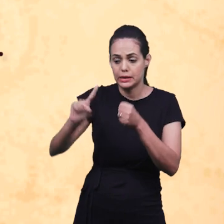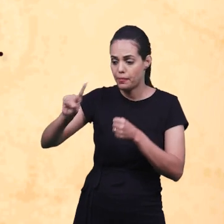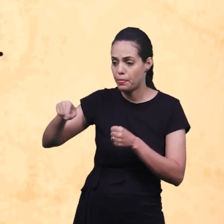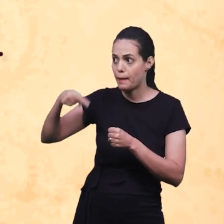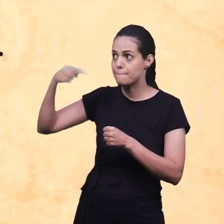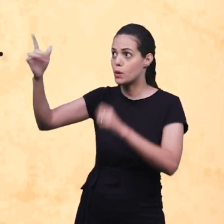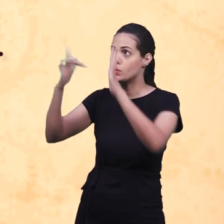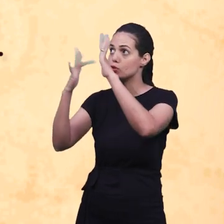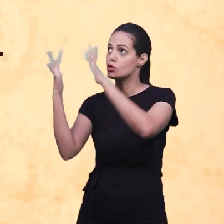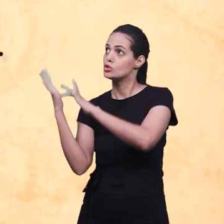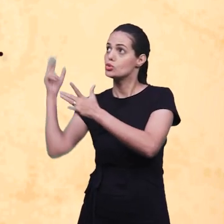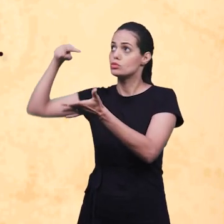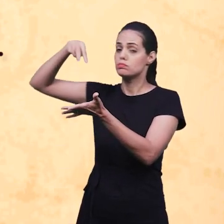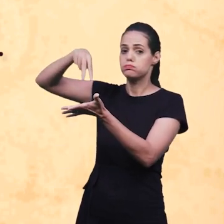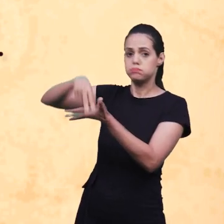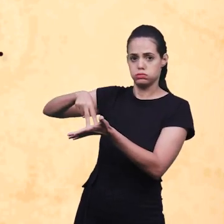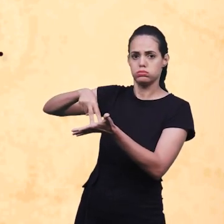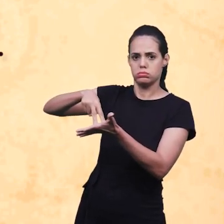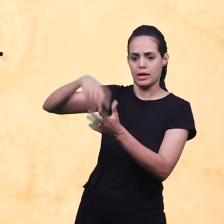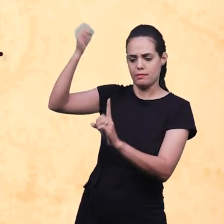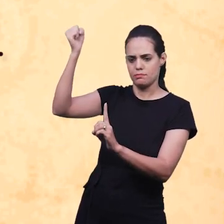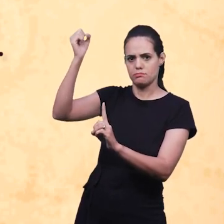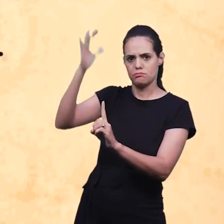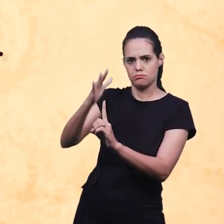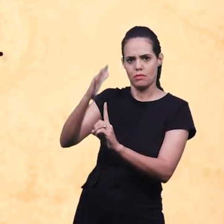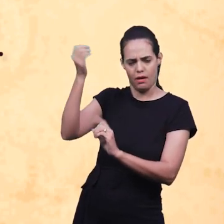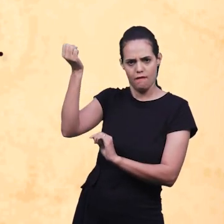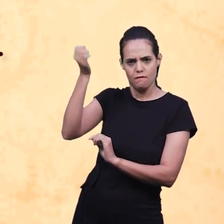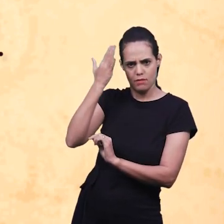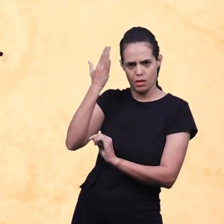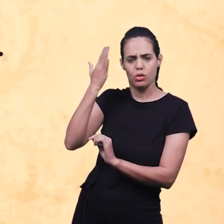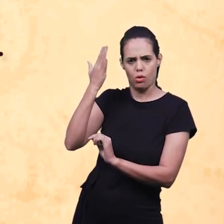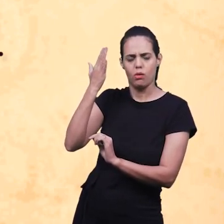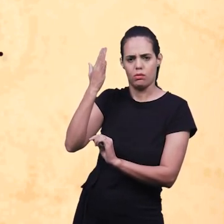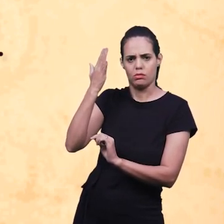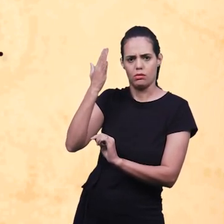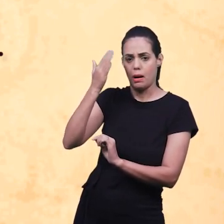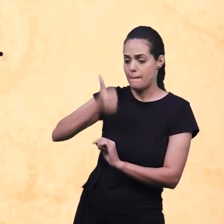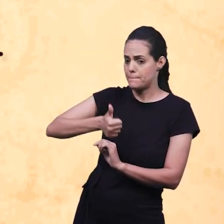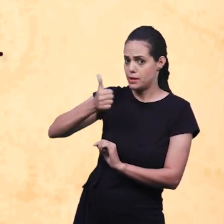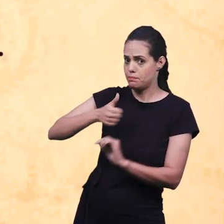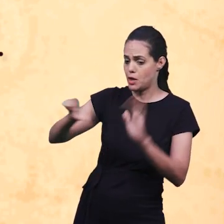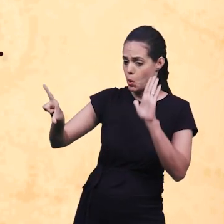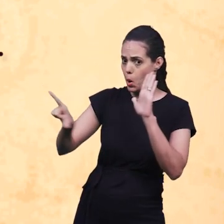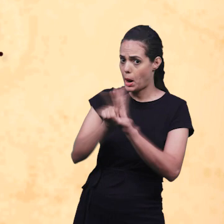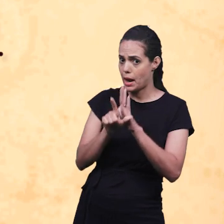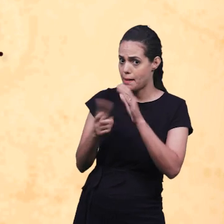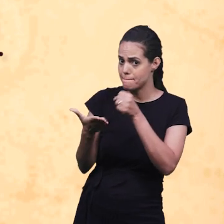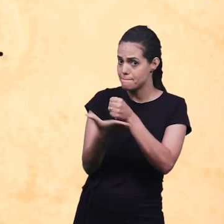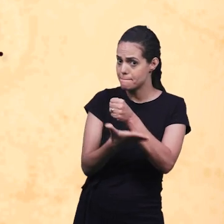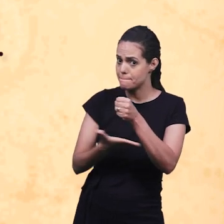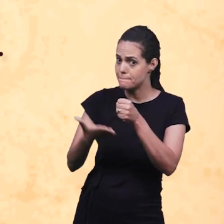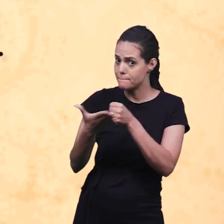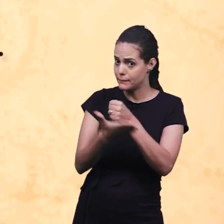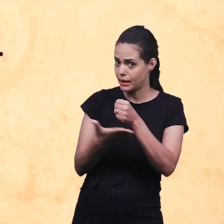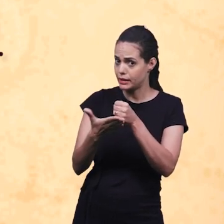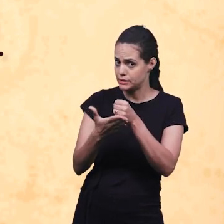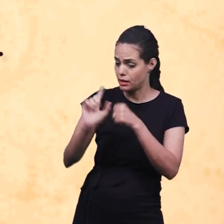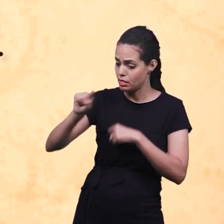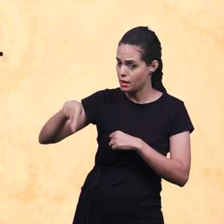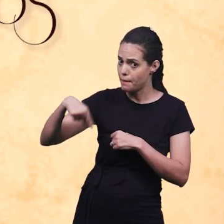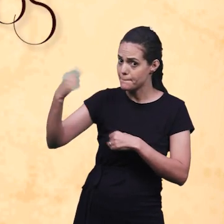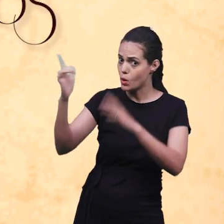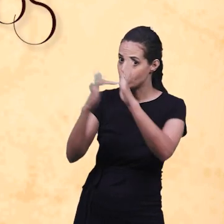lei e encerrados para aquela fé que se havia de